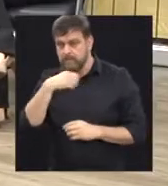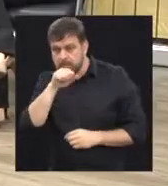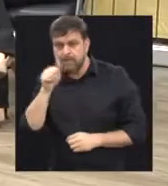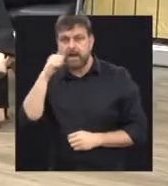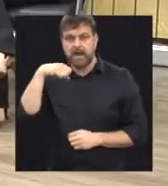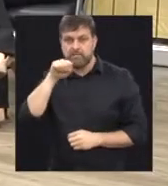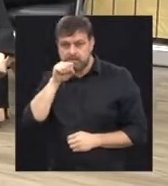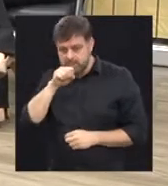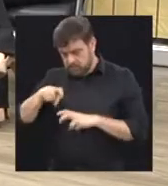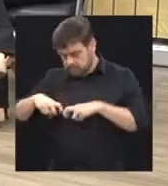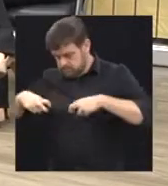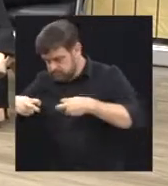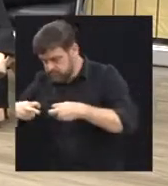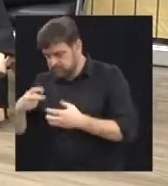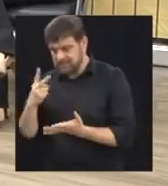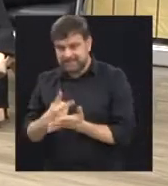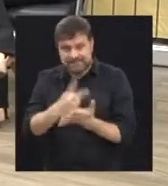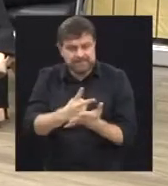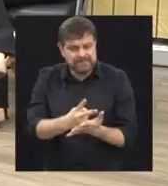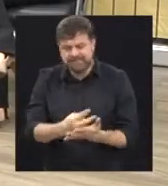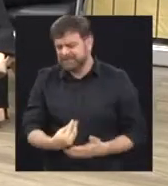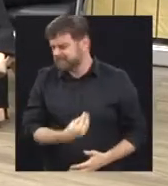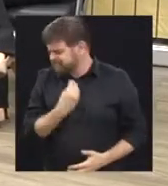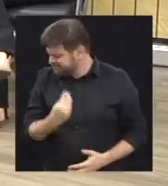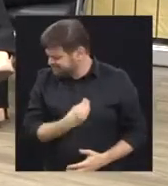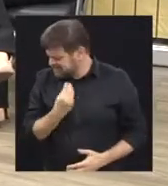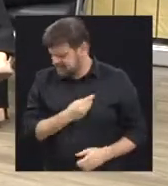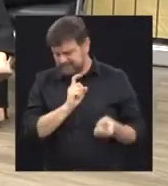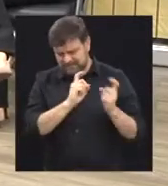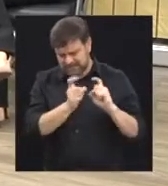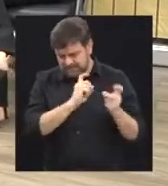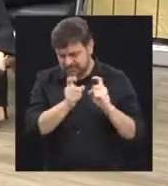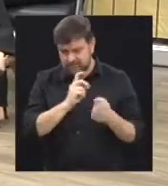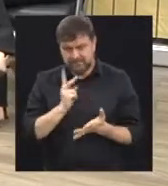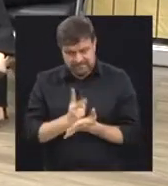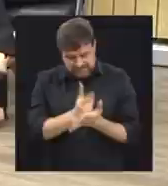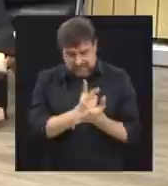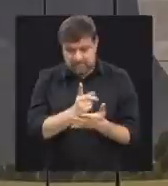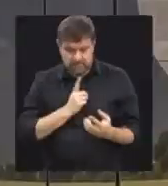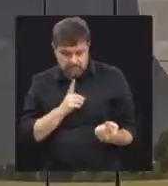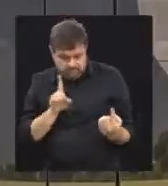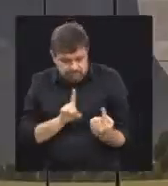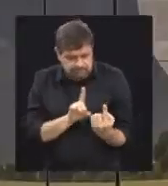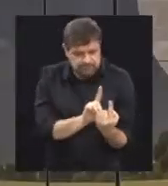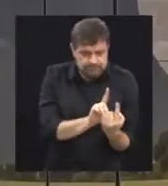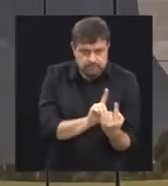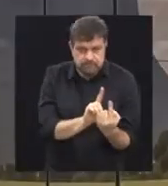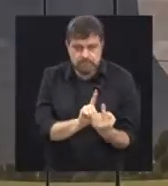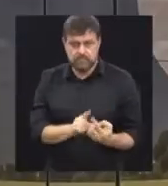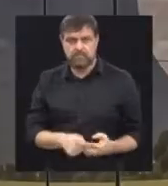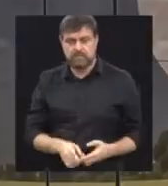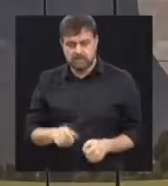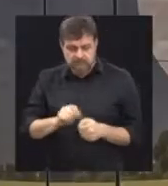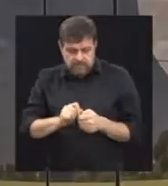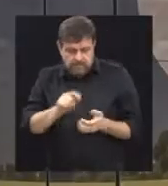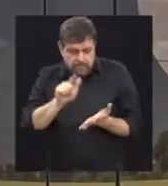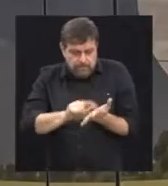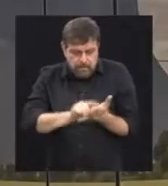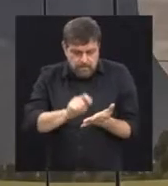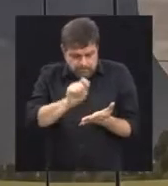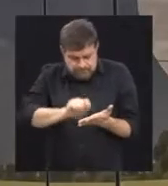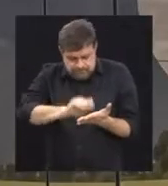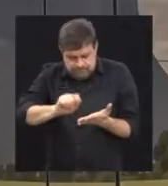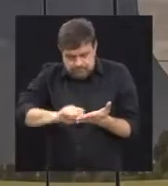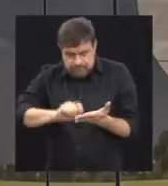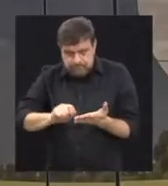que é uma comissão de pais que está sempre na escola, participando de reuniões, então estão sempre ali por perto, estão comigo, fazendo bilhete,